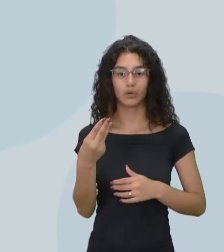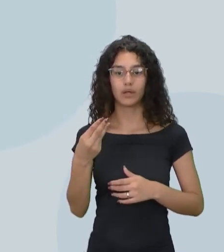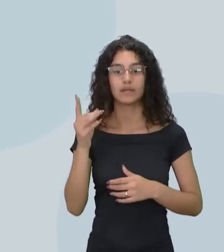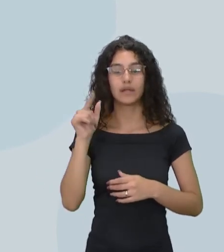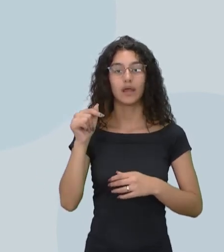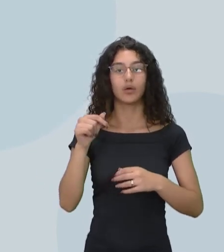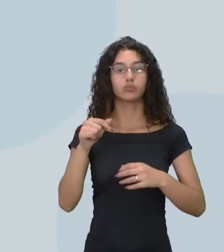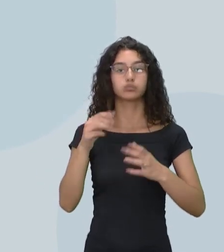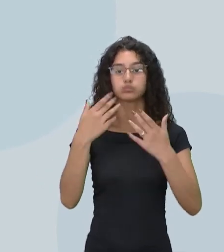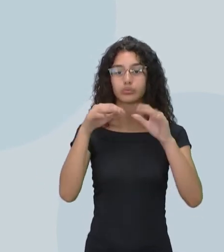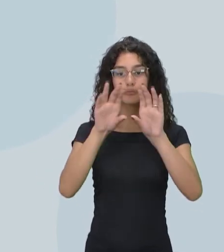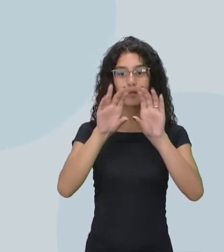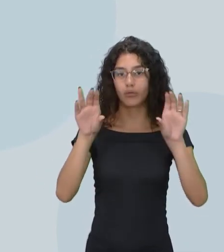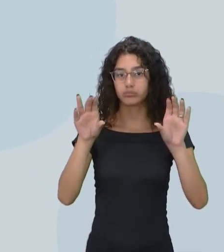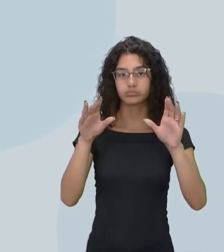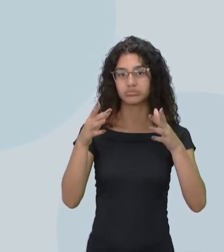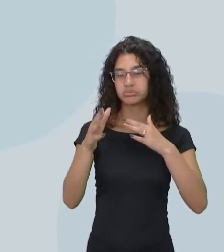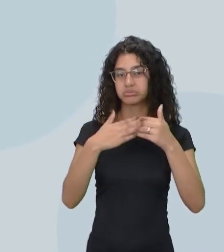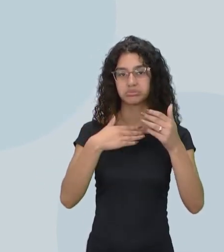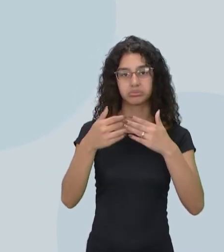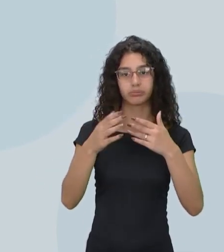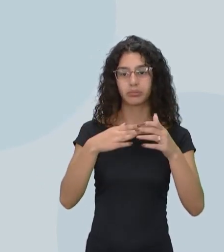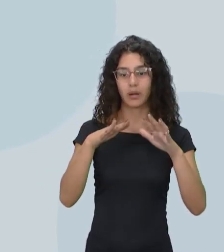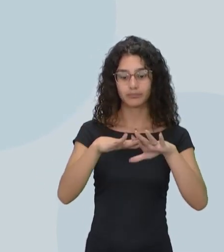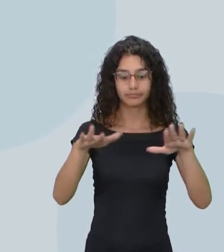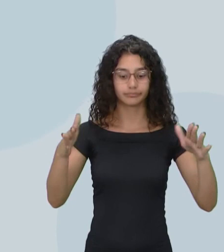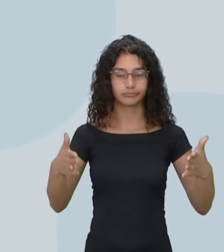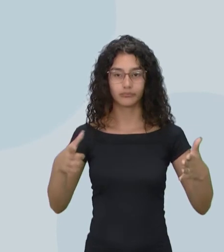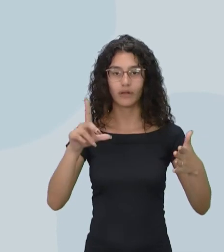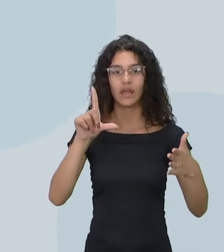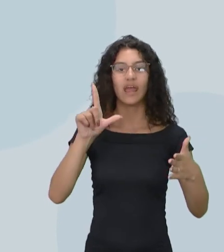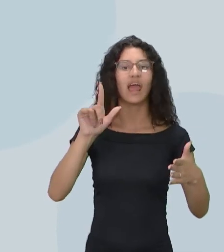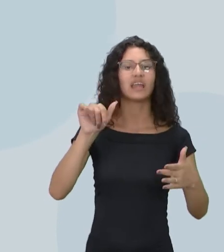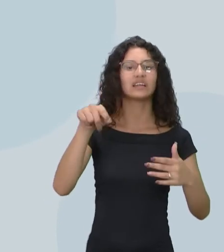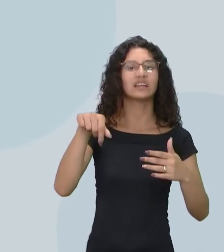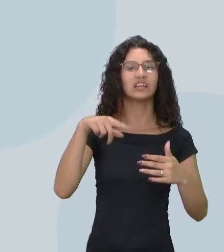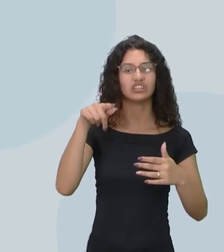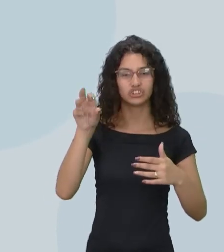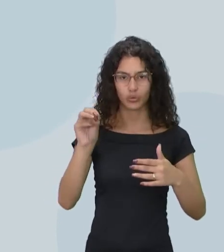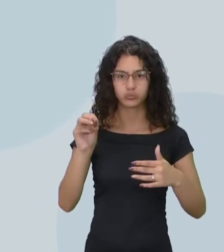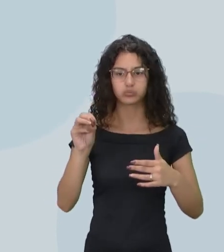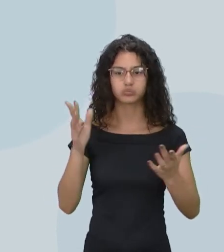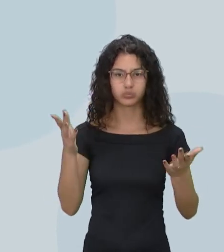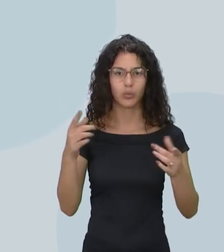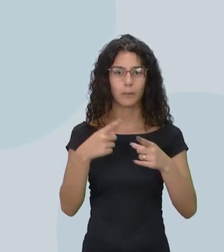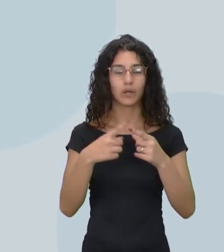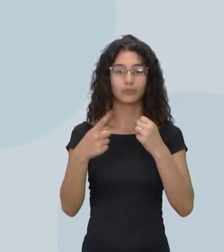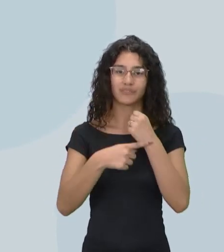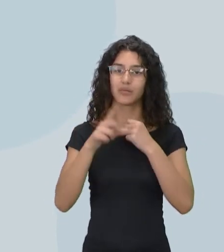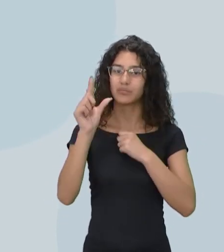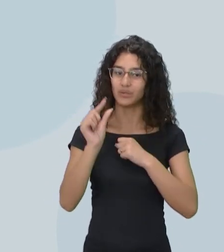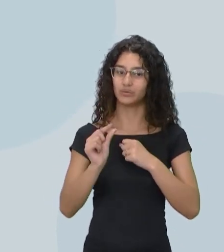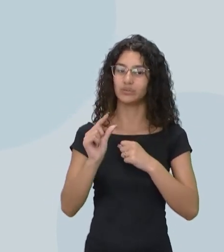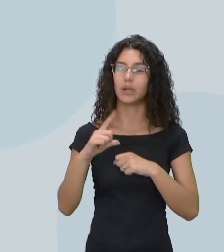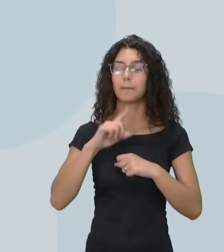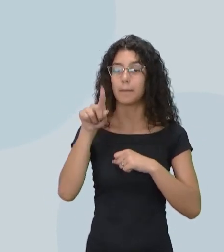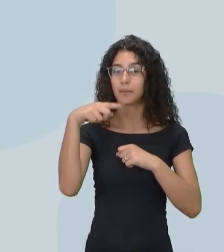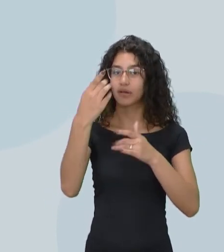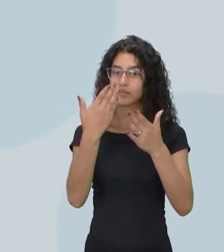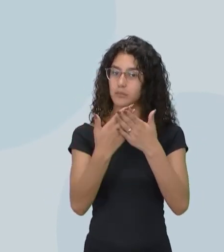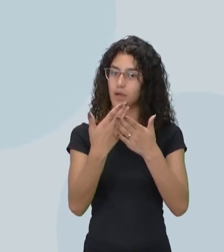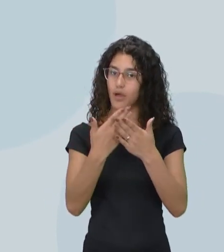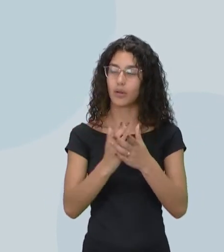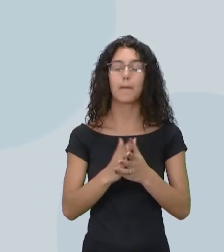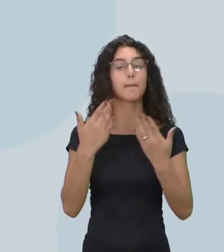céu aberto. Céu aberto que, nesse caso, seriam lixões. E bem, nem vou falar disso porque o tempo é curto e deixa para a próxima